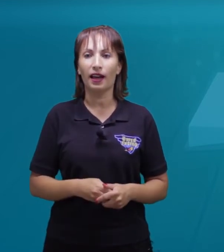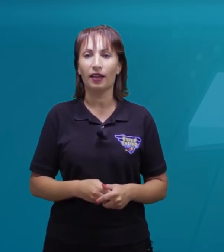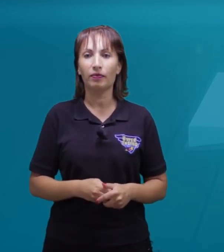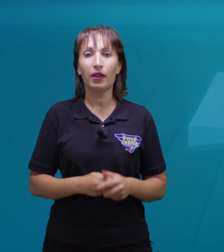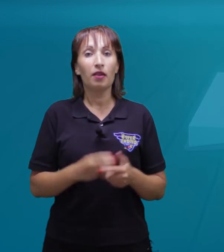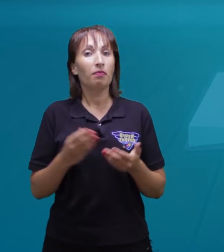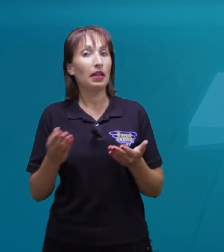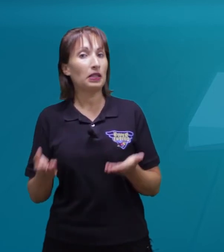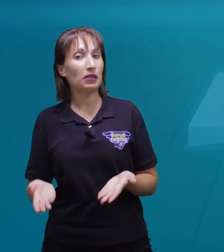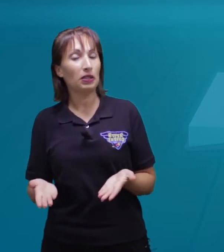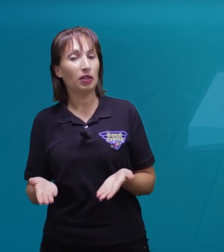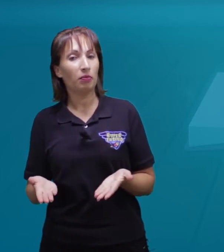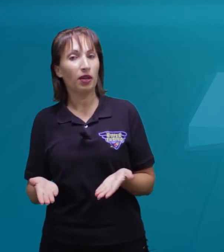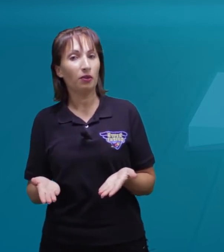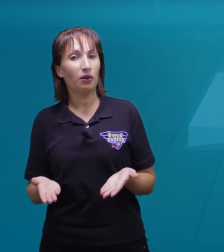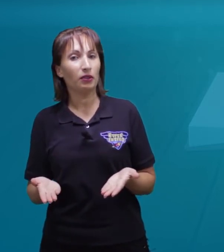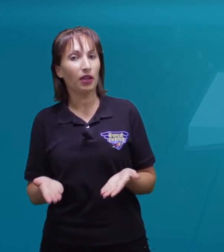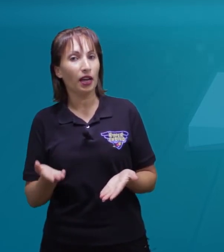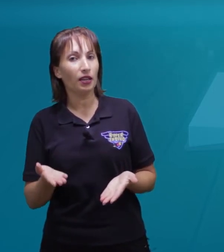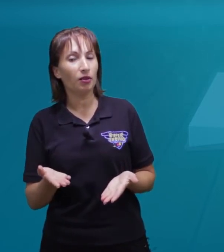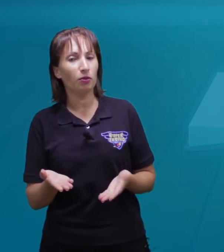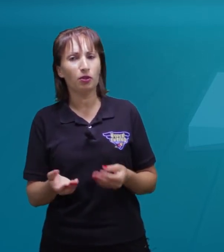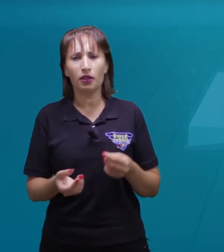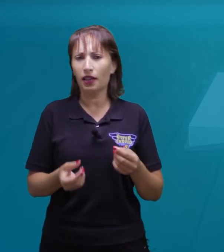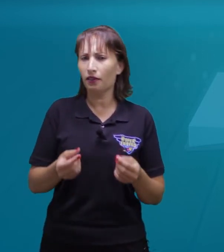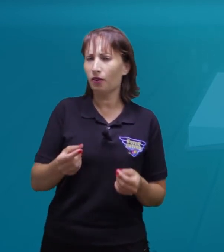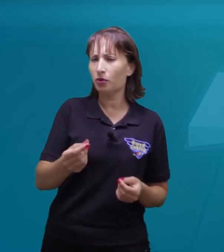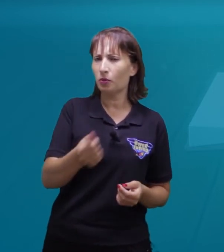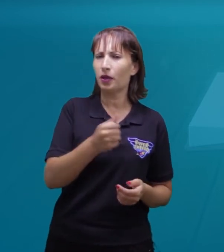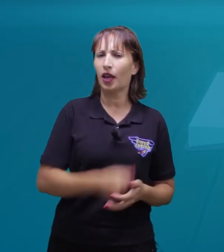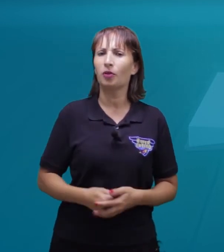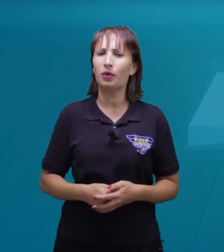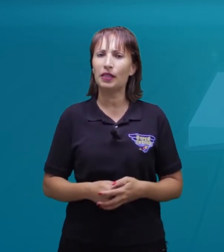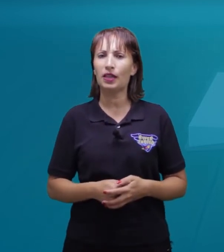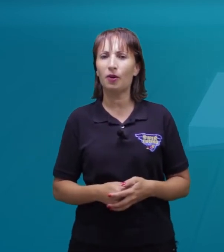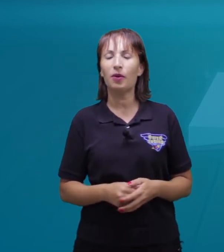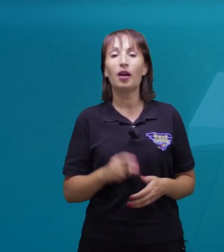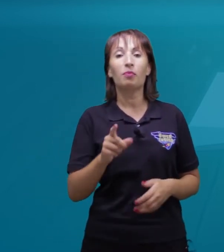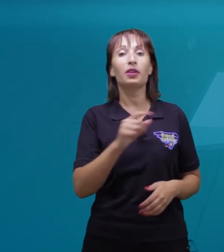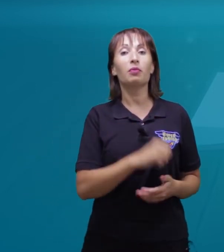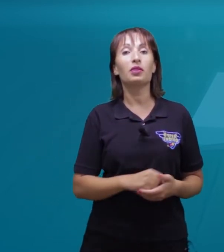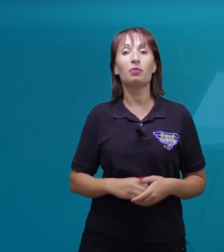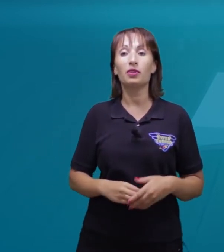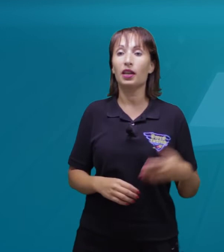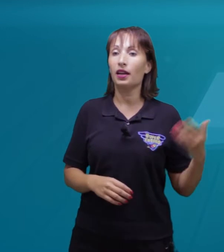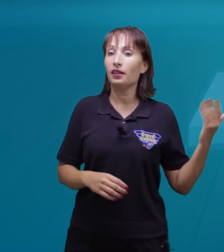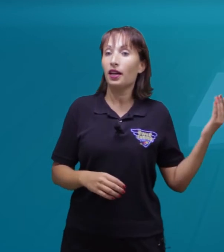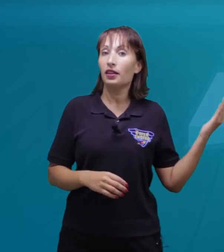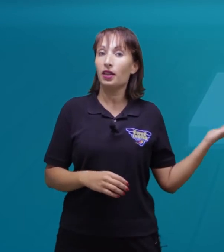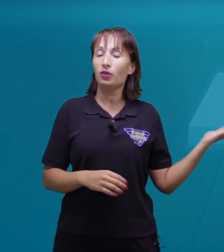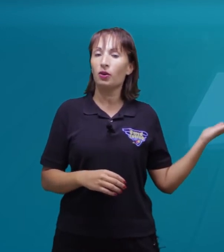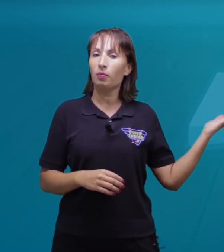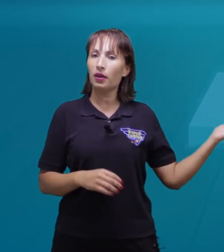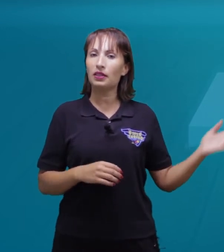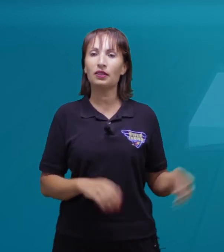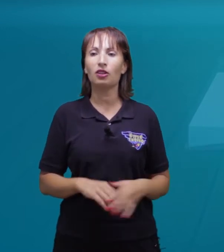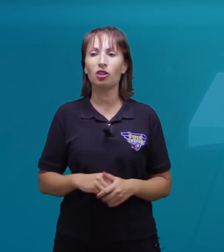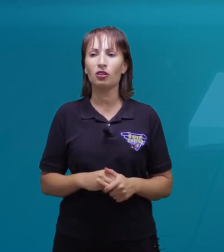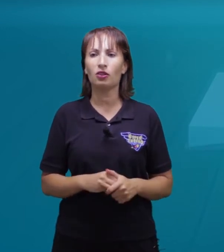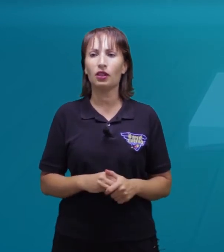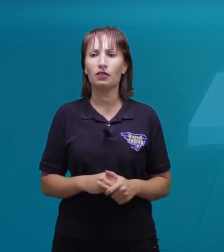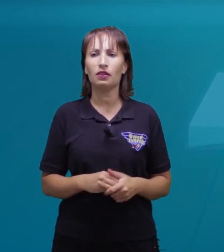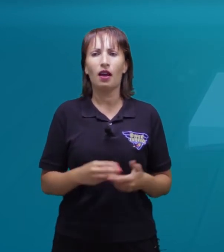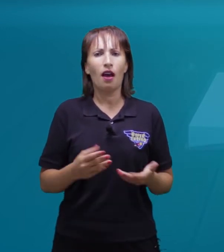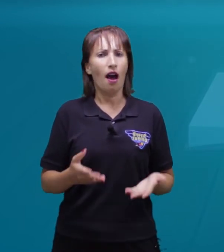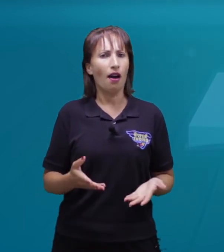Oxalá mas assim também quando caímos ou até Levamos um pequeno beliscão podemos demonstrar a ideia de dor